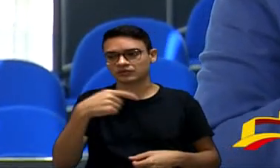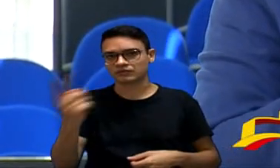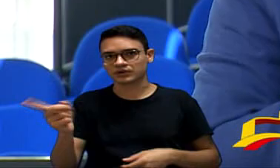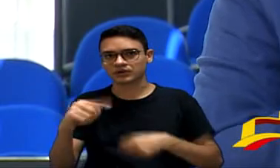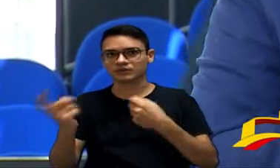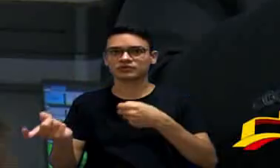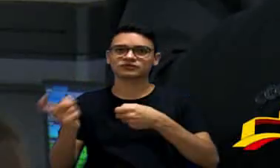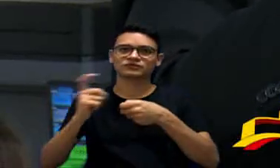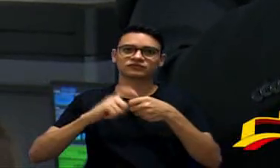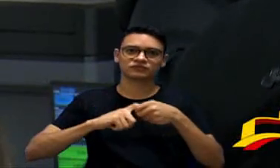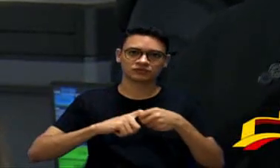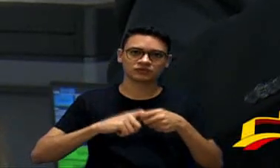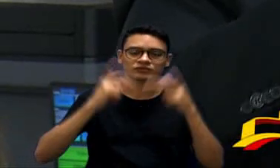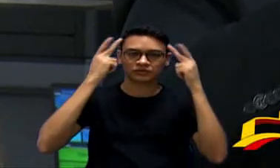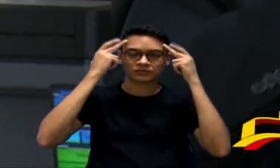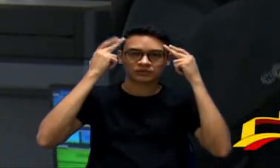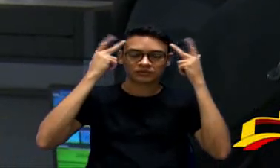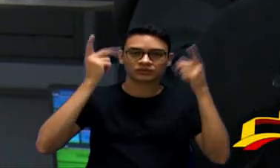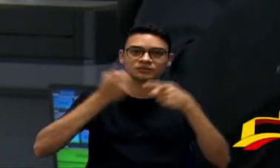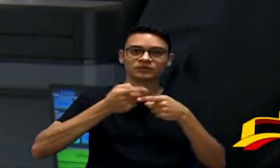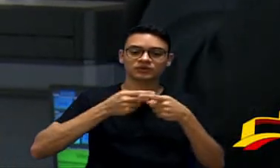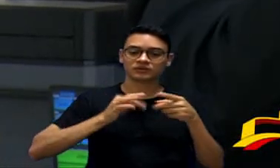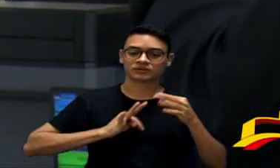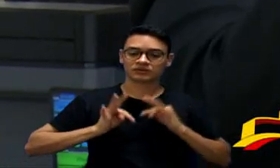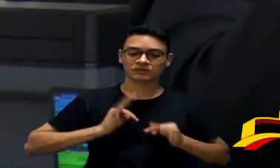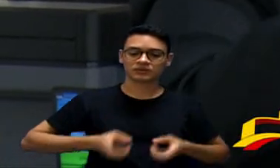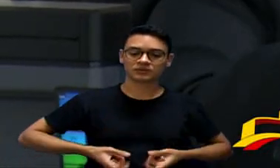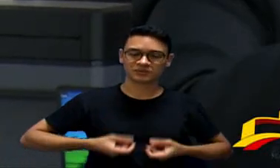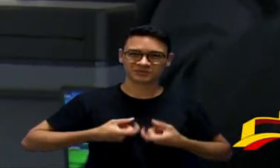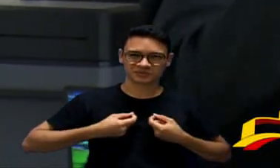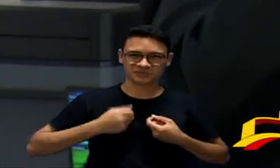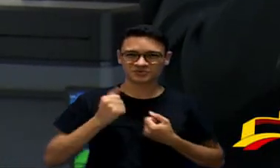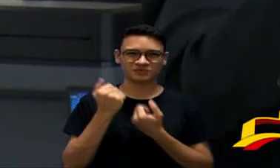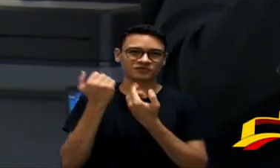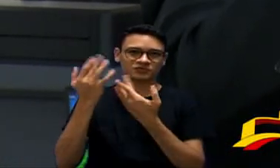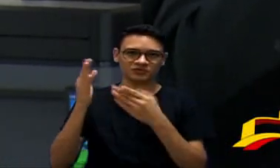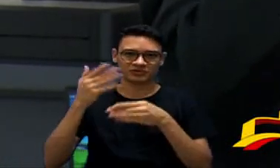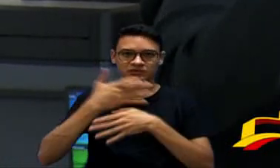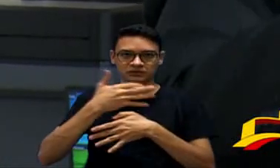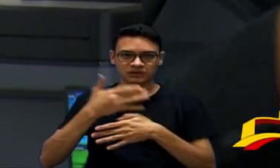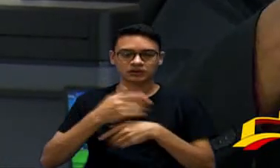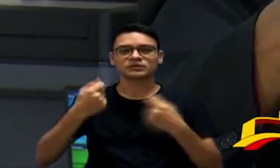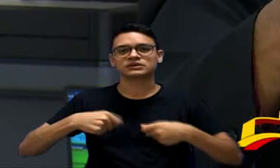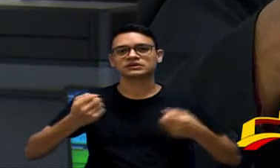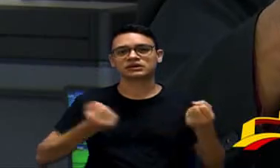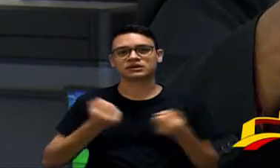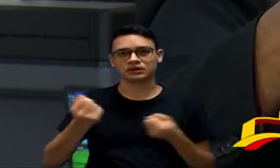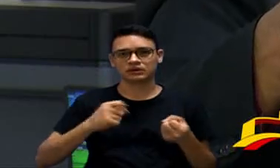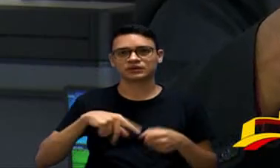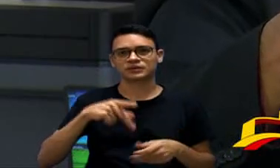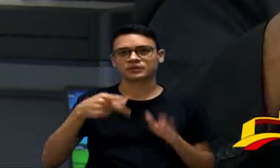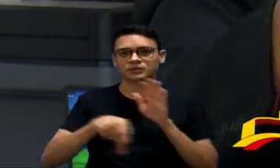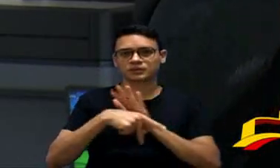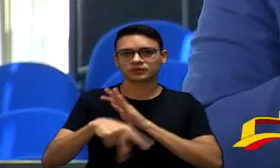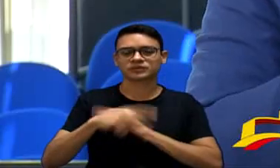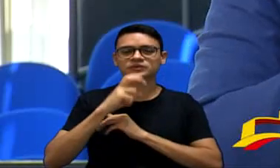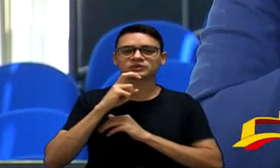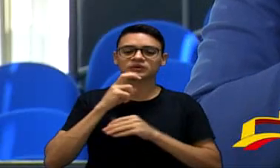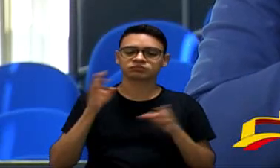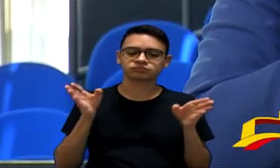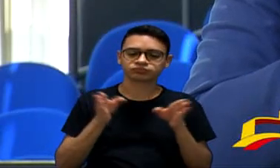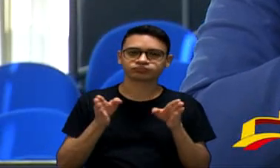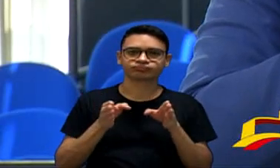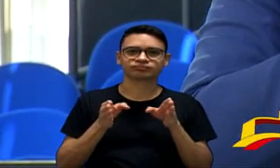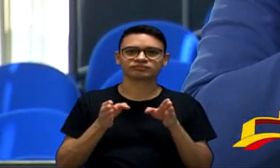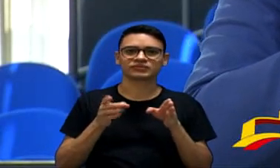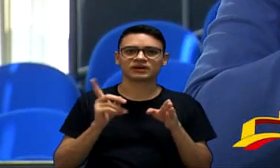voltar embora. Tem razão, porque quando está fazendo tratamento oncológico fora da cidade, tem que ser o carro. Tem que ter carro aqui na cidade. Tem que ter o carro pequeno. Tem que ter o carro. E